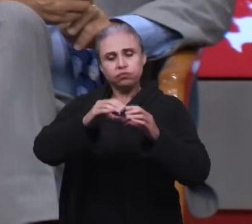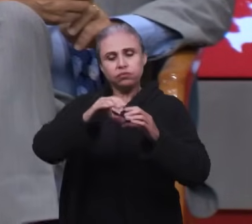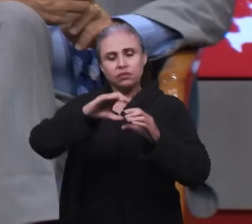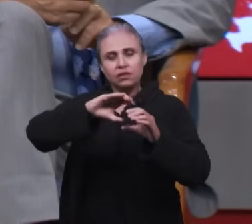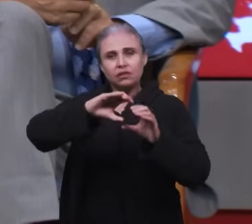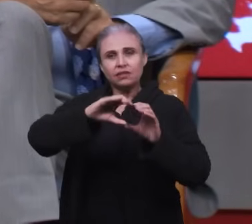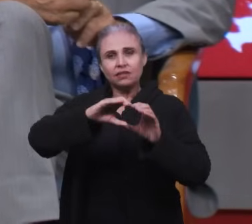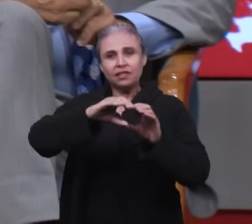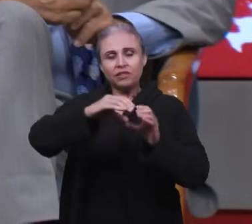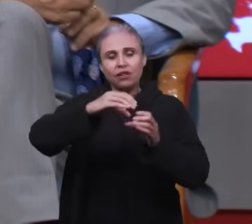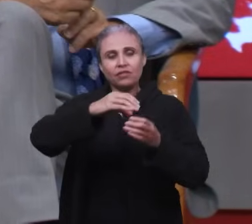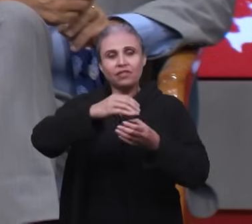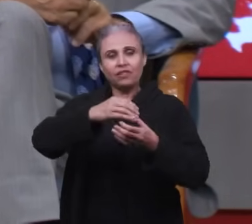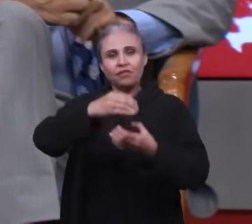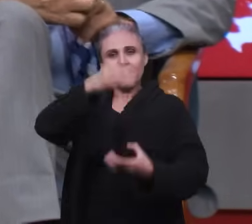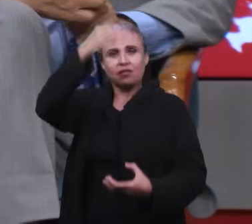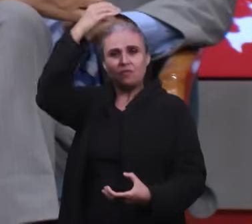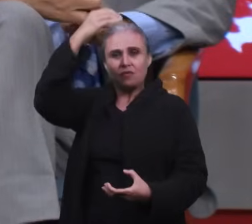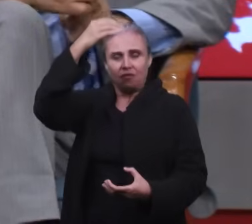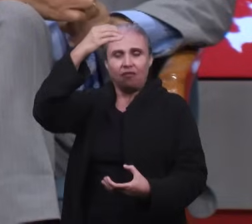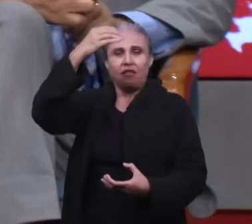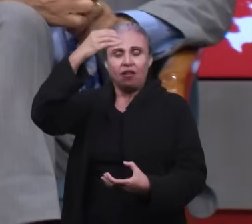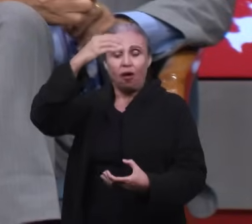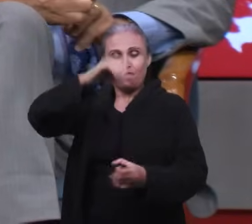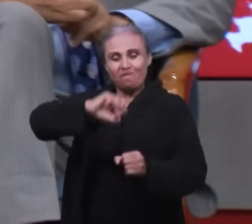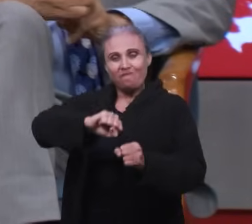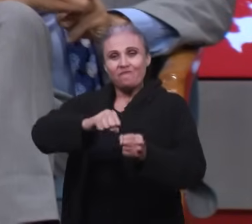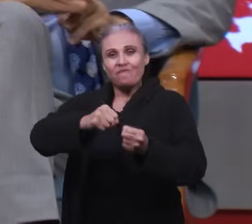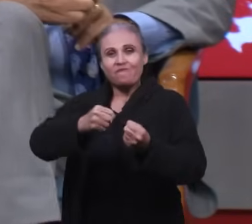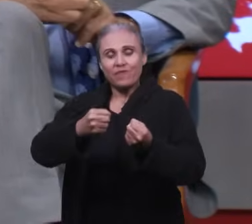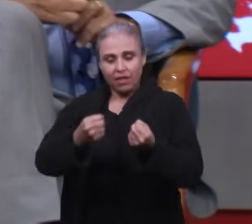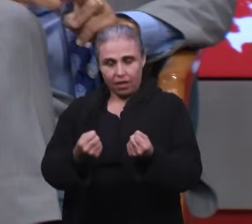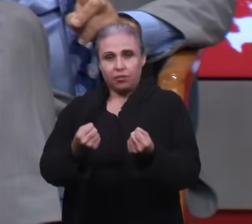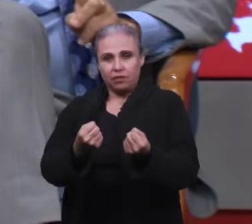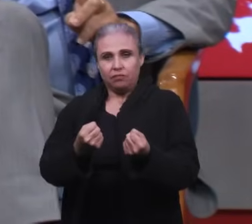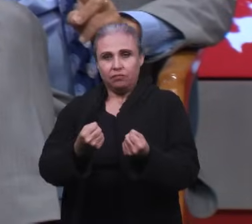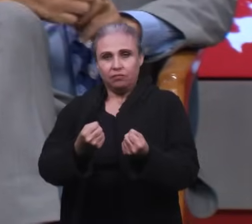ou também por asfixia, né,